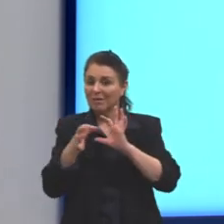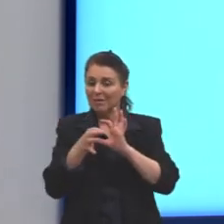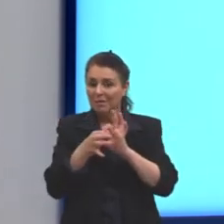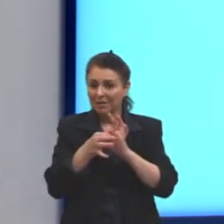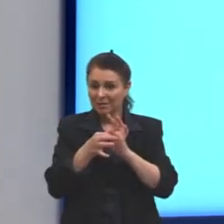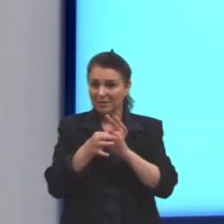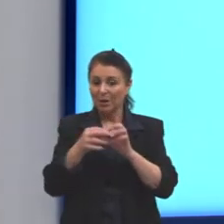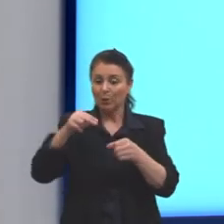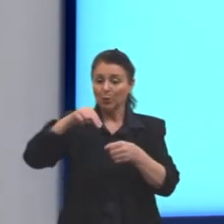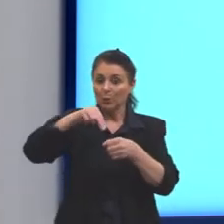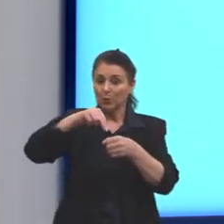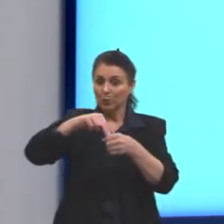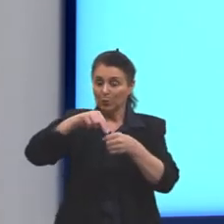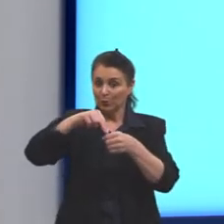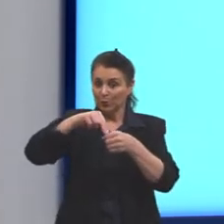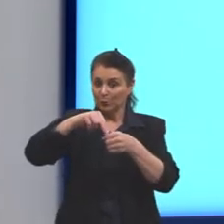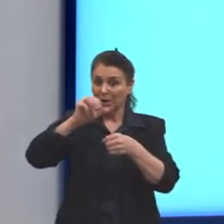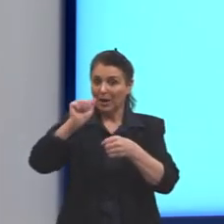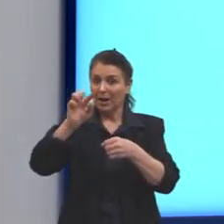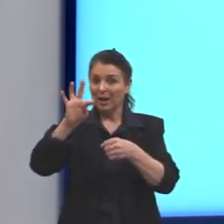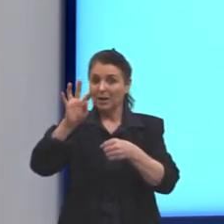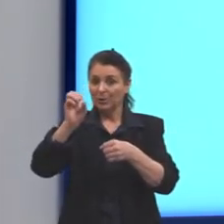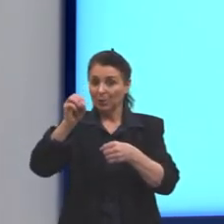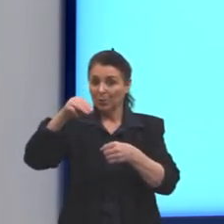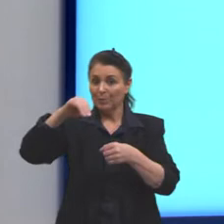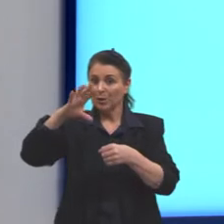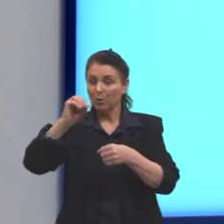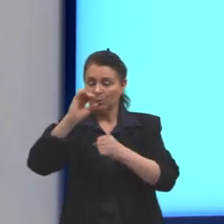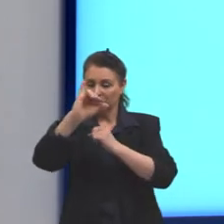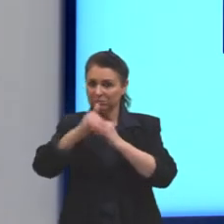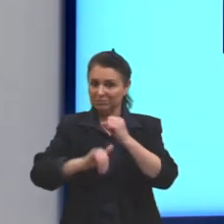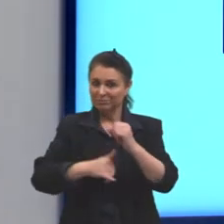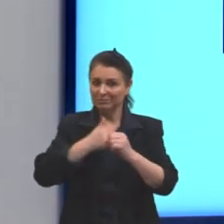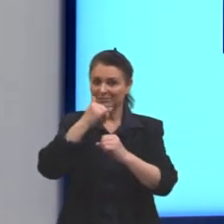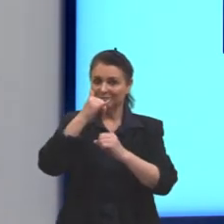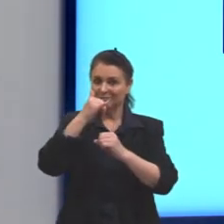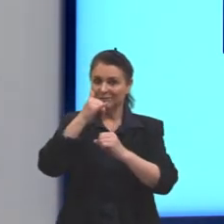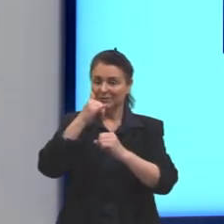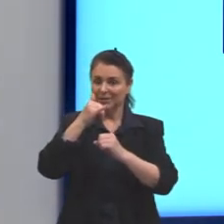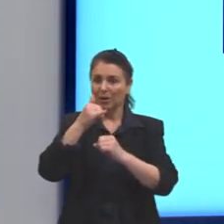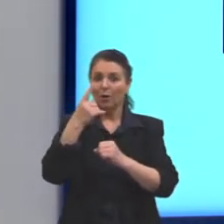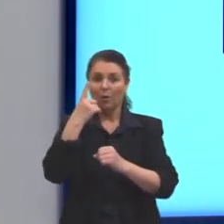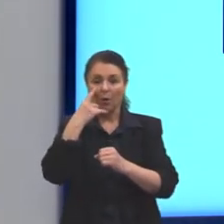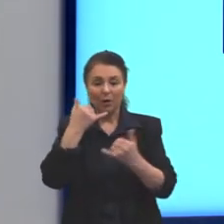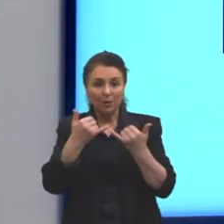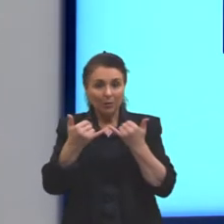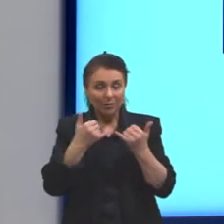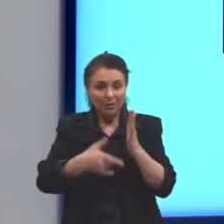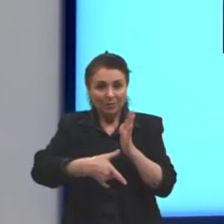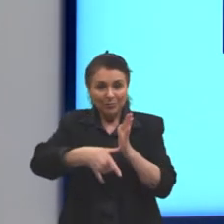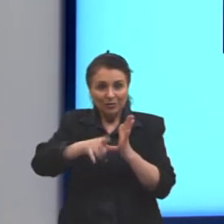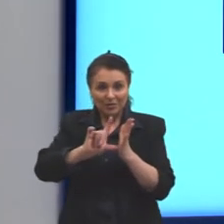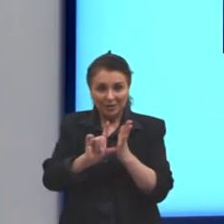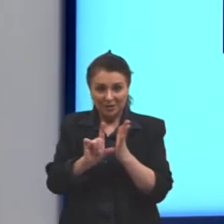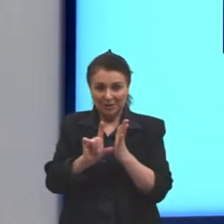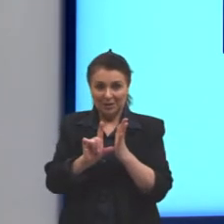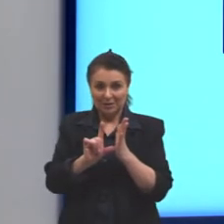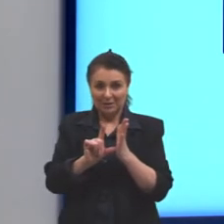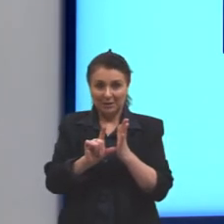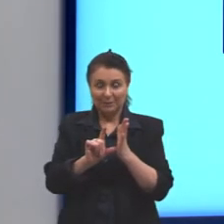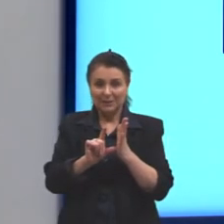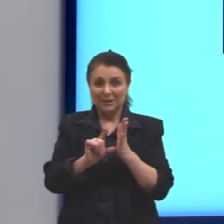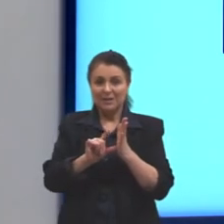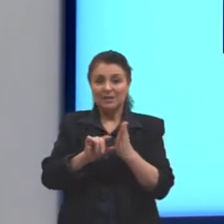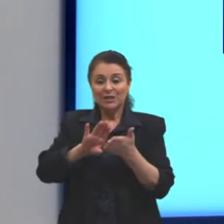um núcleo atômico que que aconteceria né gente se a gente voltasse aqui no exemplo anterior como eu falei antes se a gente